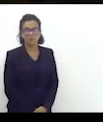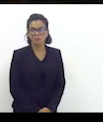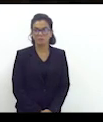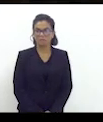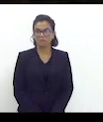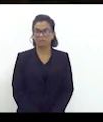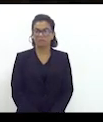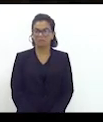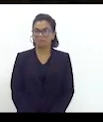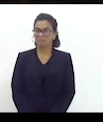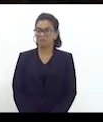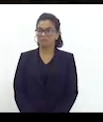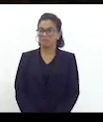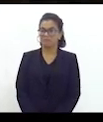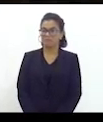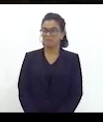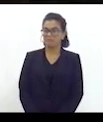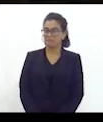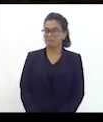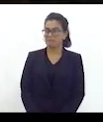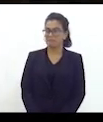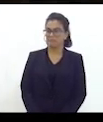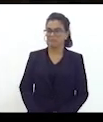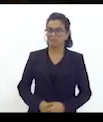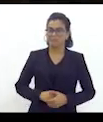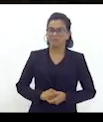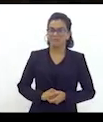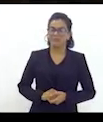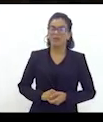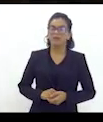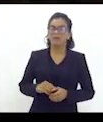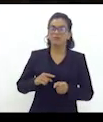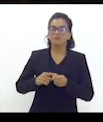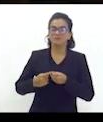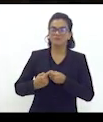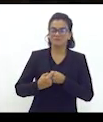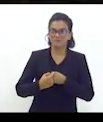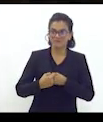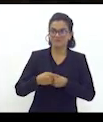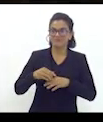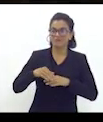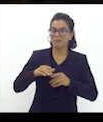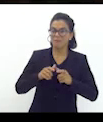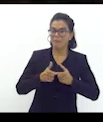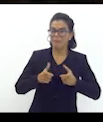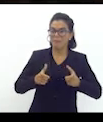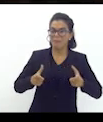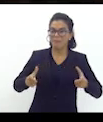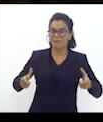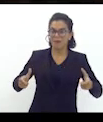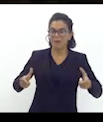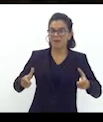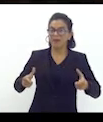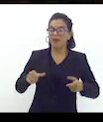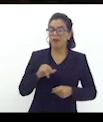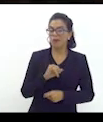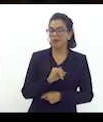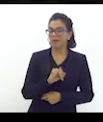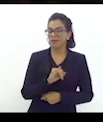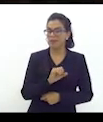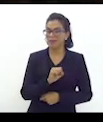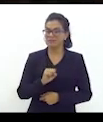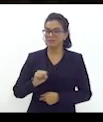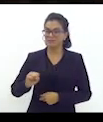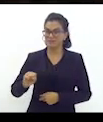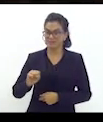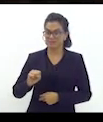serviço. E o imposto nos grandes municípios, que mais cresce, é o ISS.